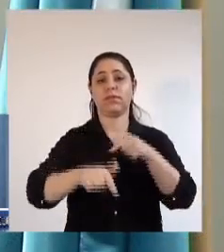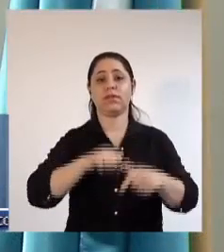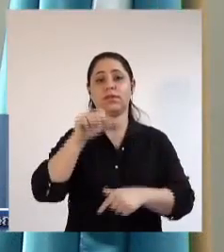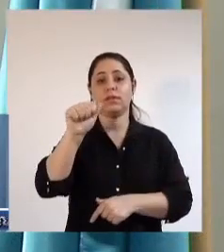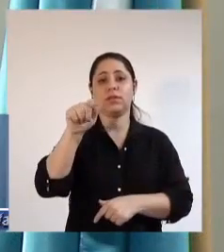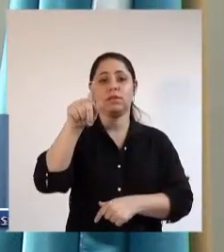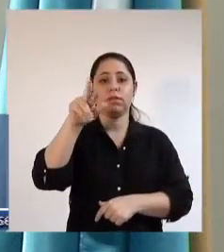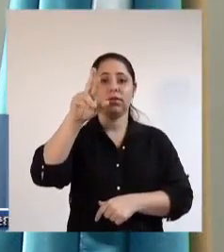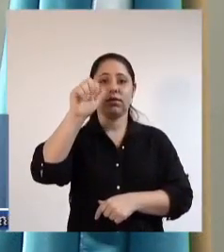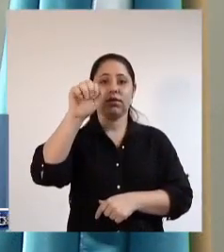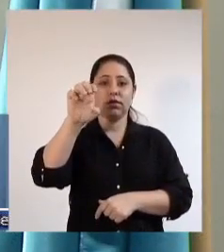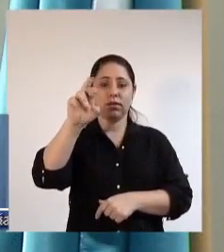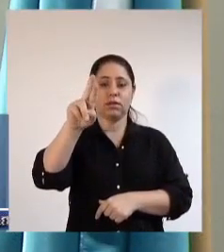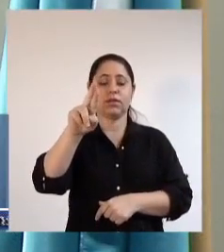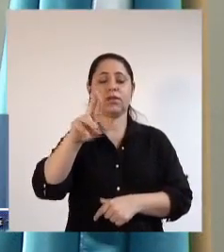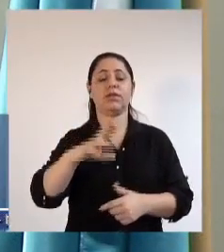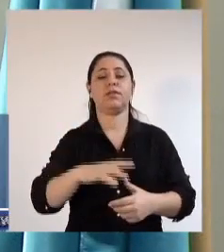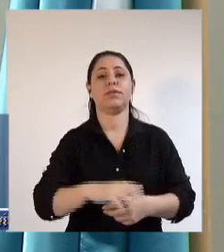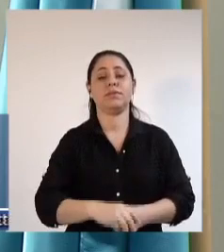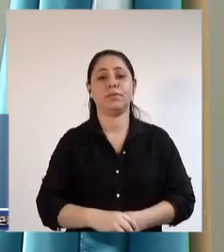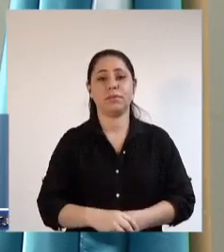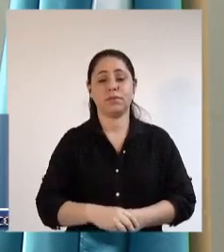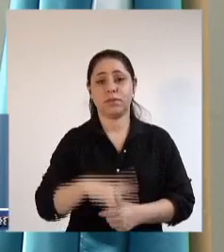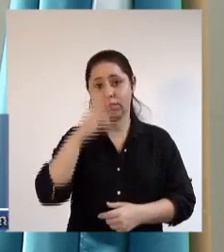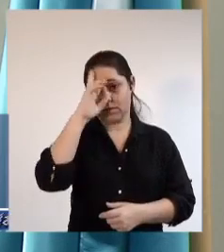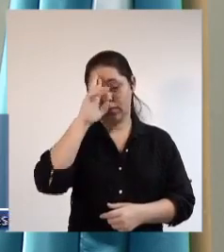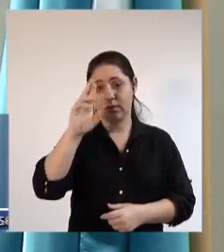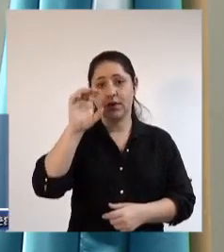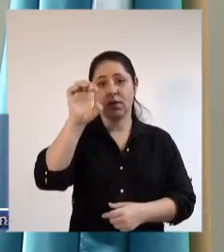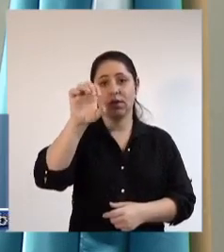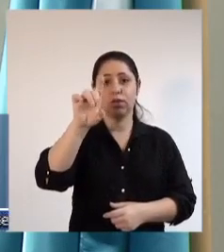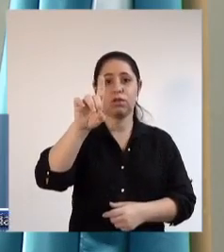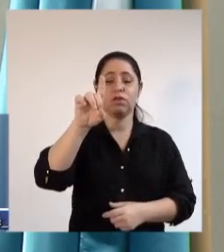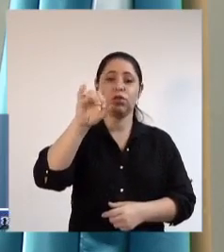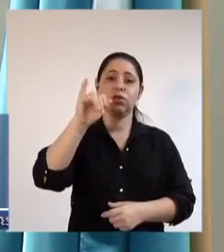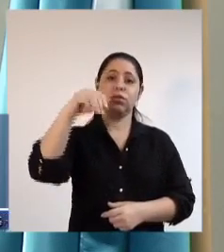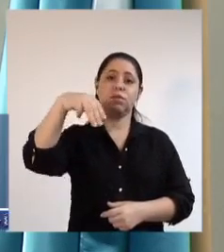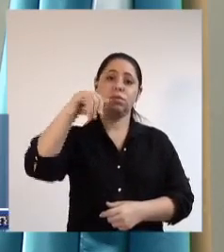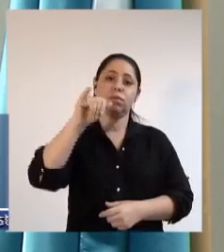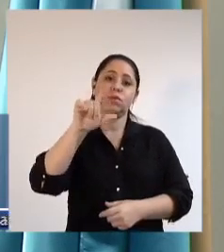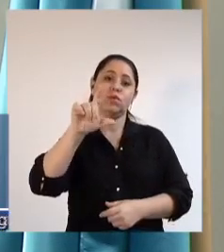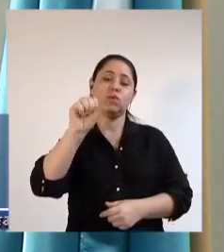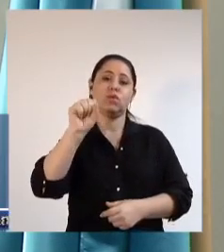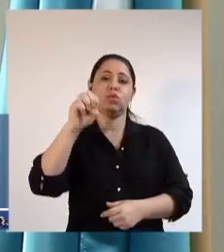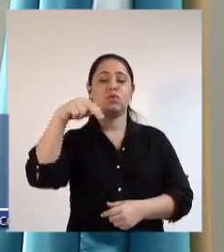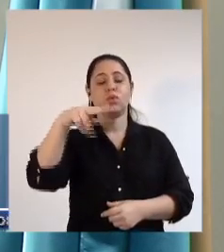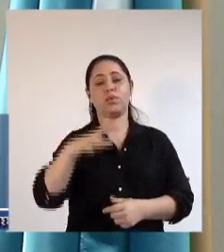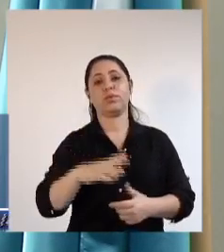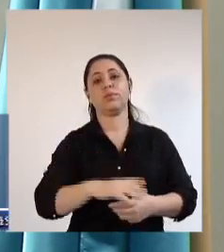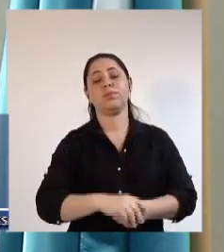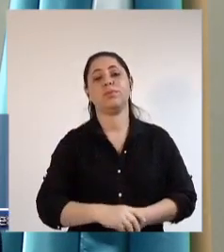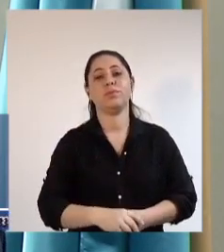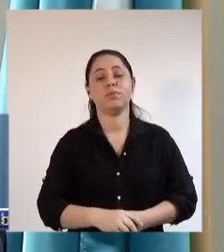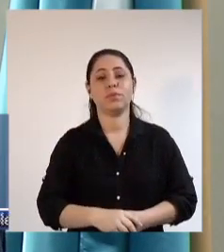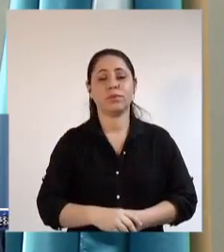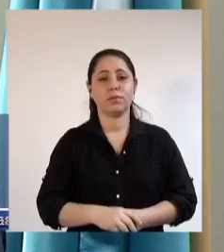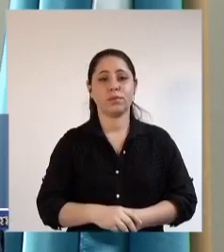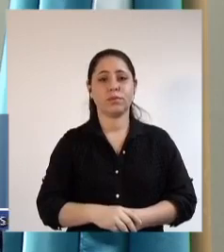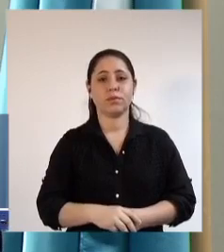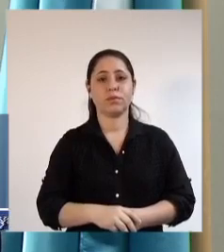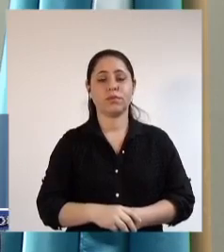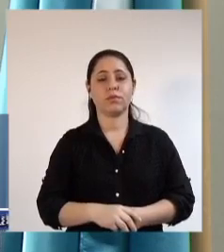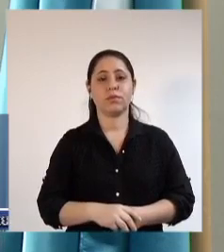é o sinterpa titular edenilso volpi suplente ana cristina araújo